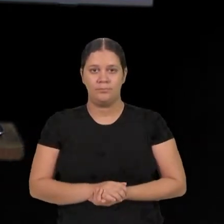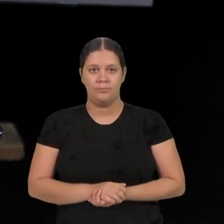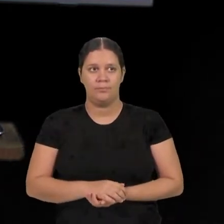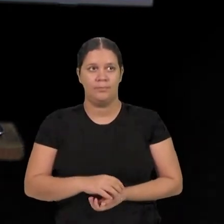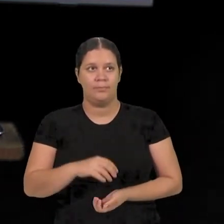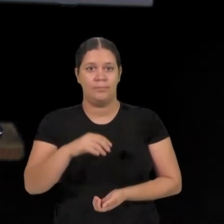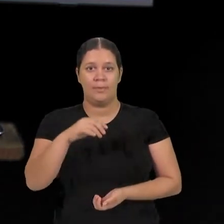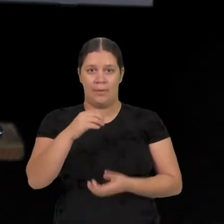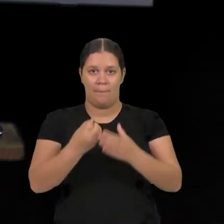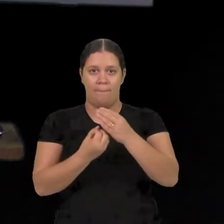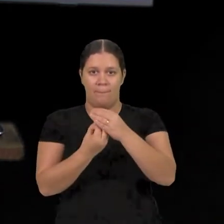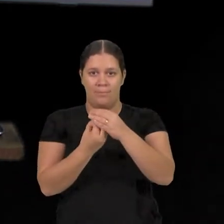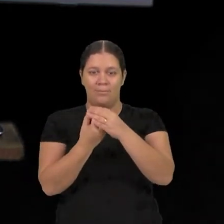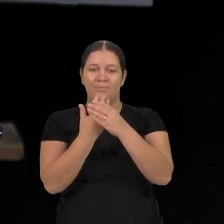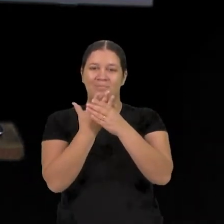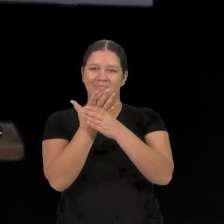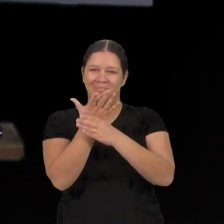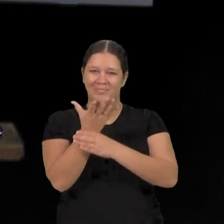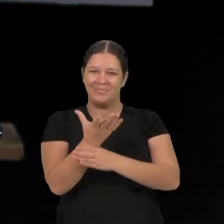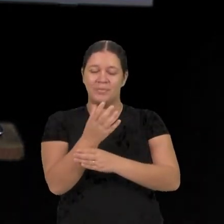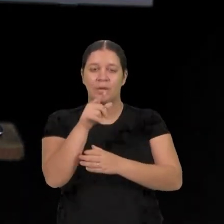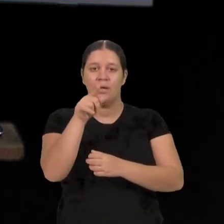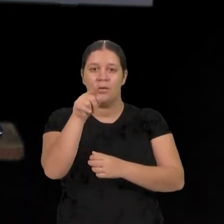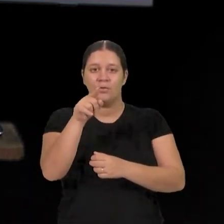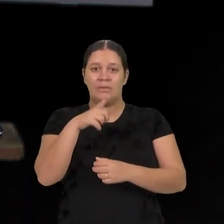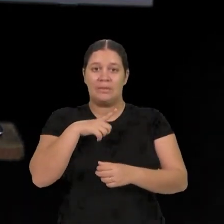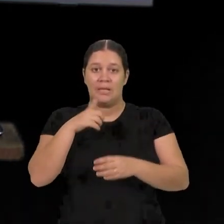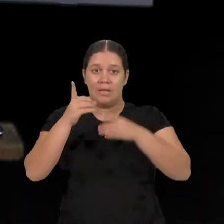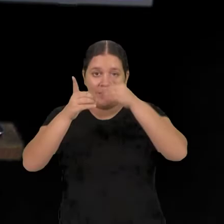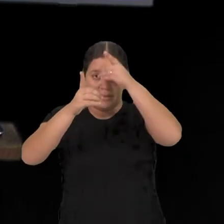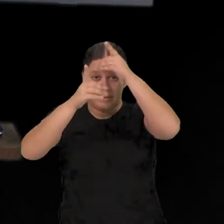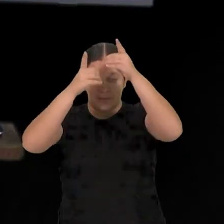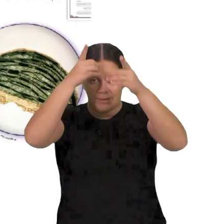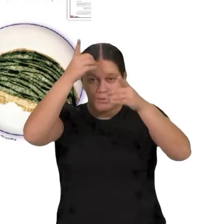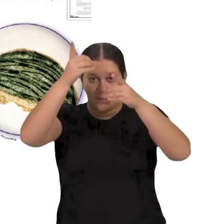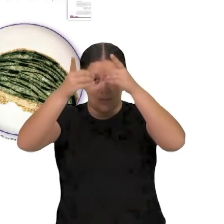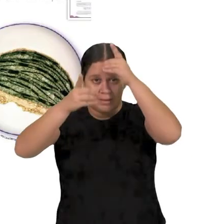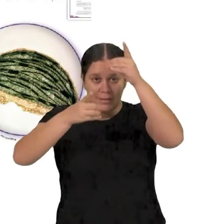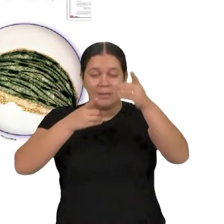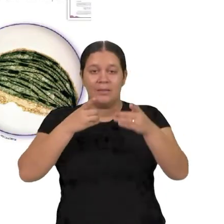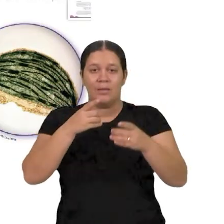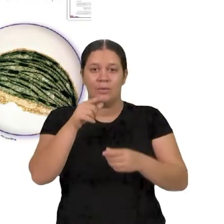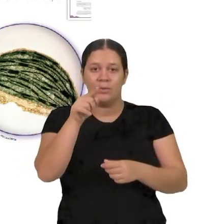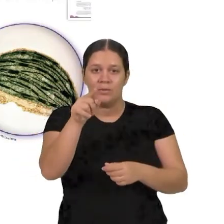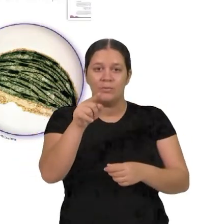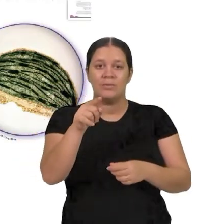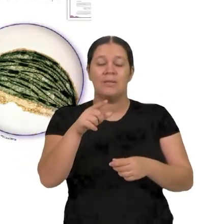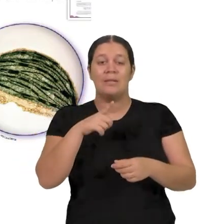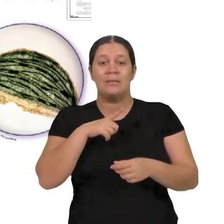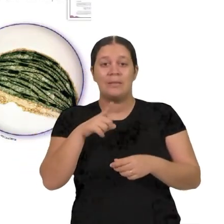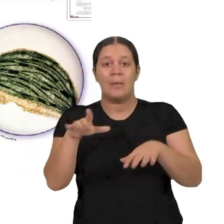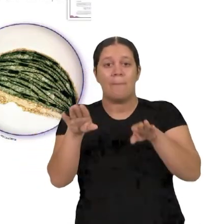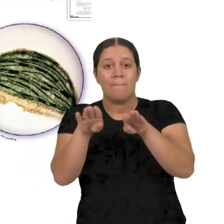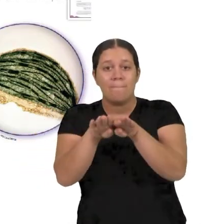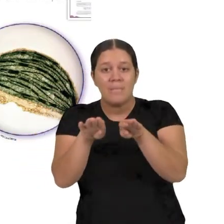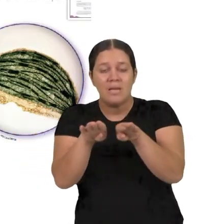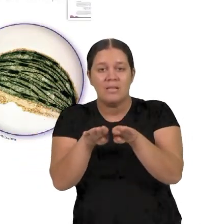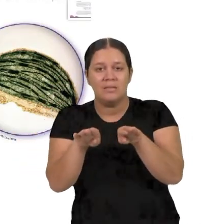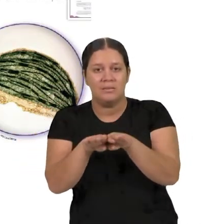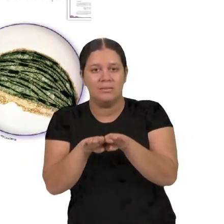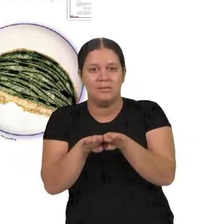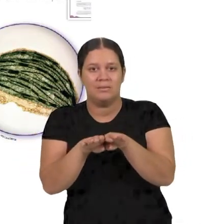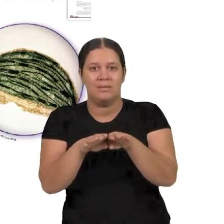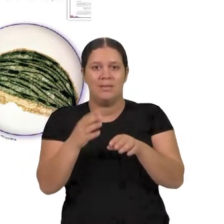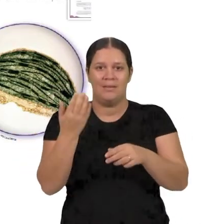Na planta, você tem os plastos, mas a ideia, né, ou da mitocôndria ou do cloroplasto é a mesma. Na mitocôndria, você tem